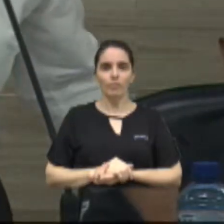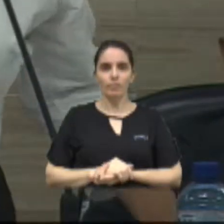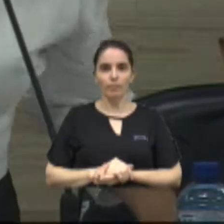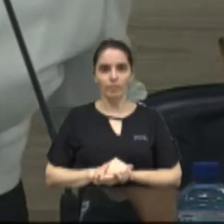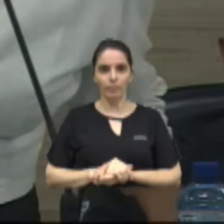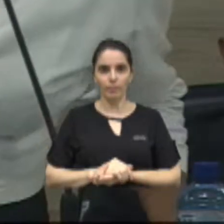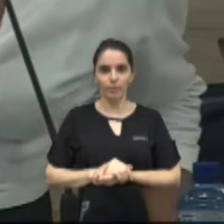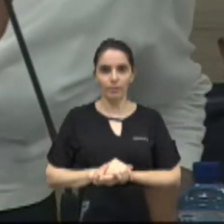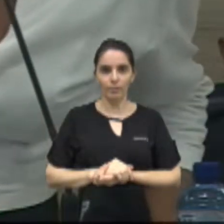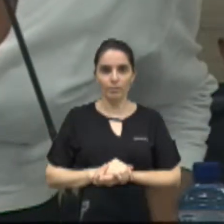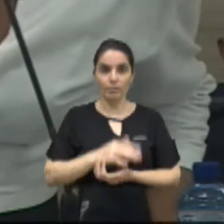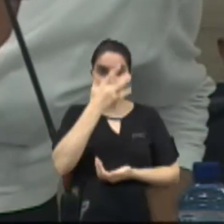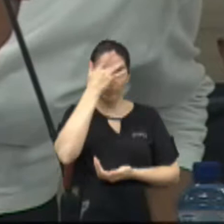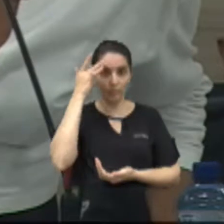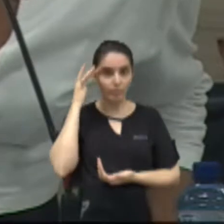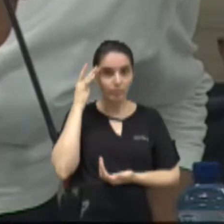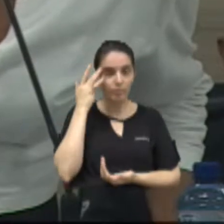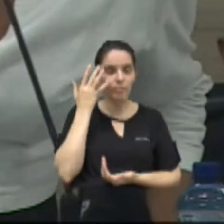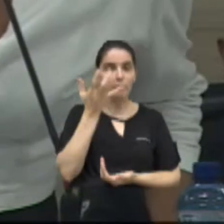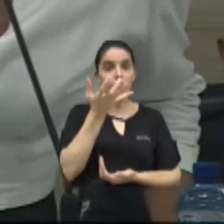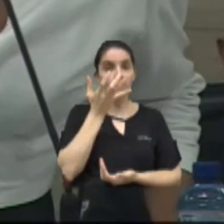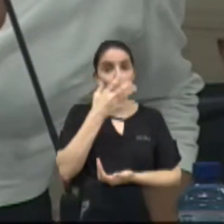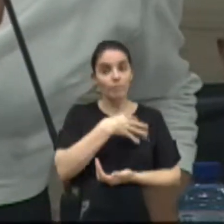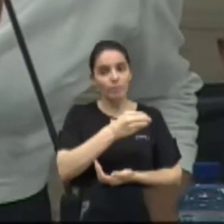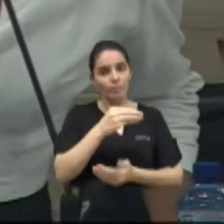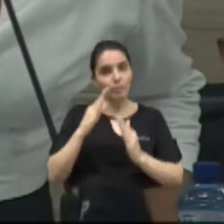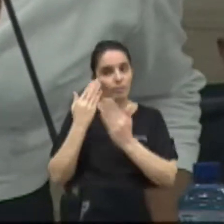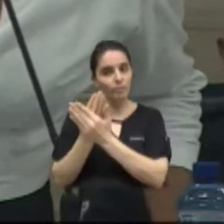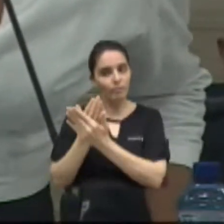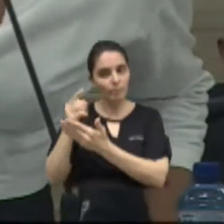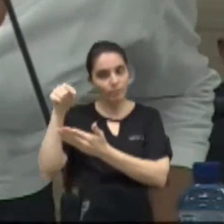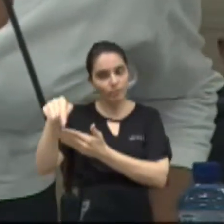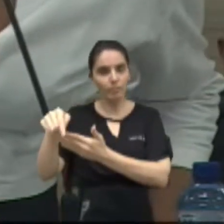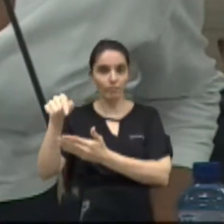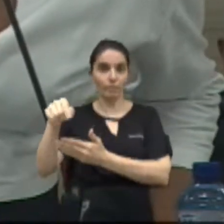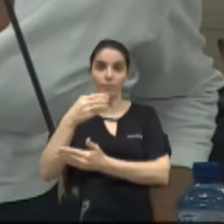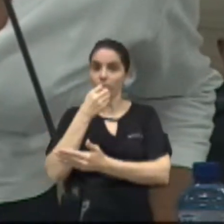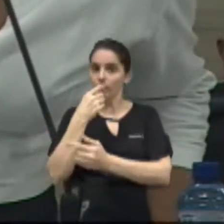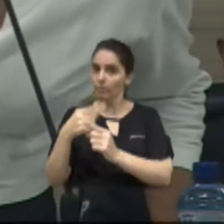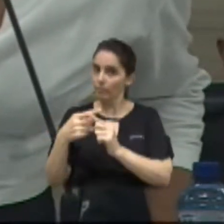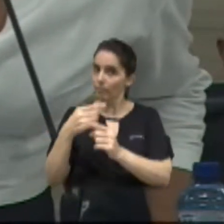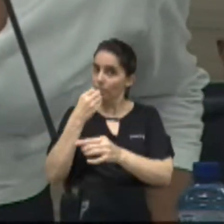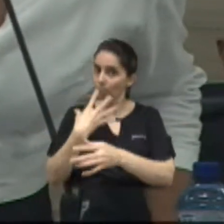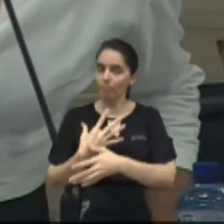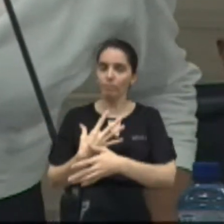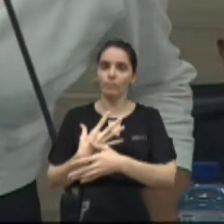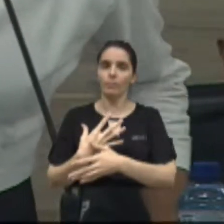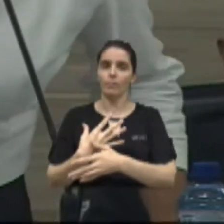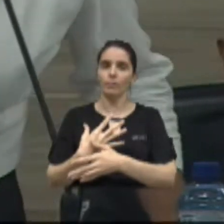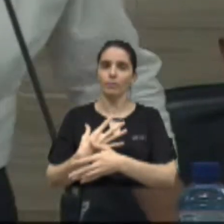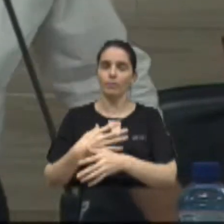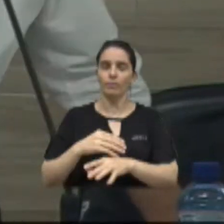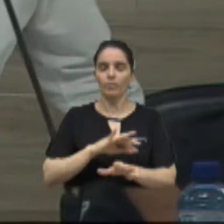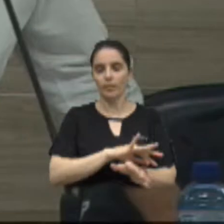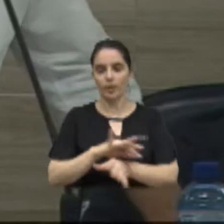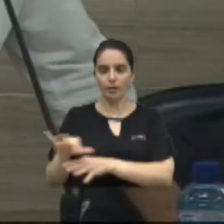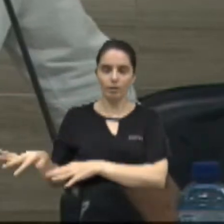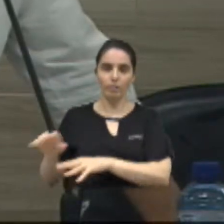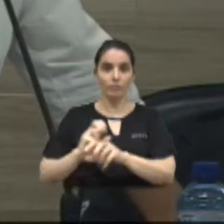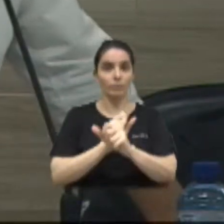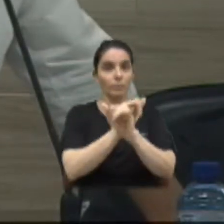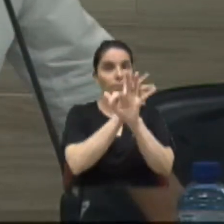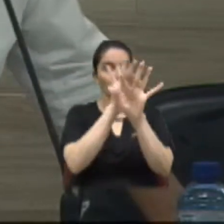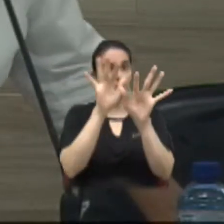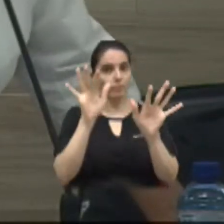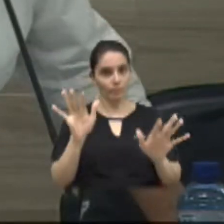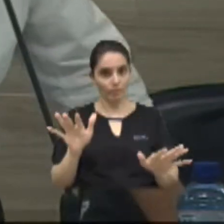tantos procuram essa unidade escolar. Aqui temos que deixar uma coisa clara. Inúmeros são